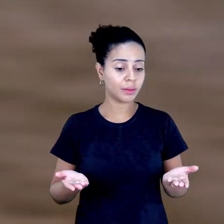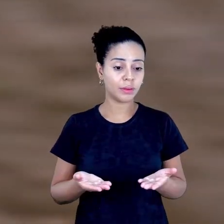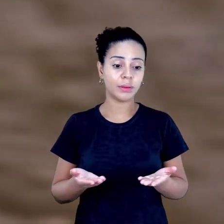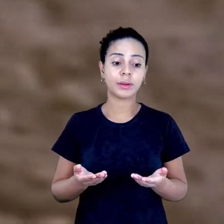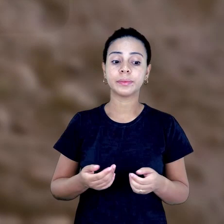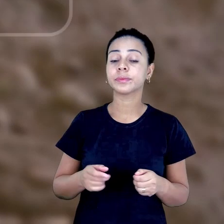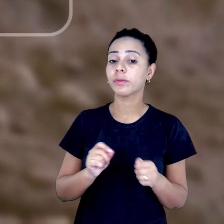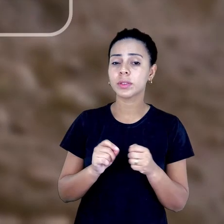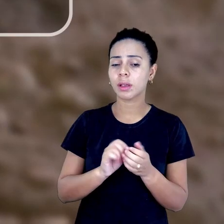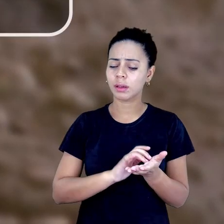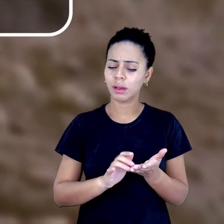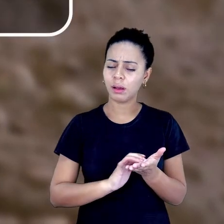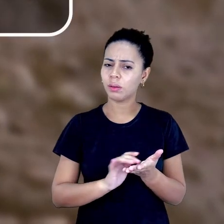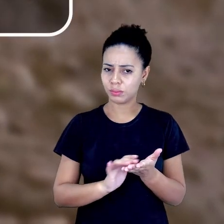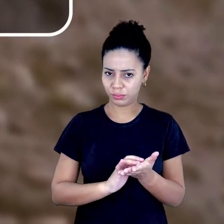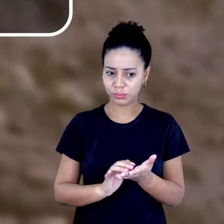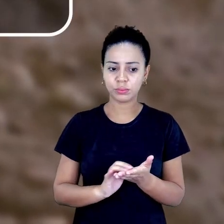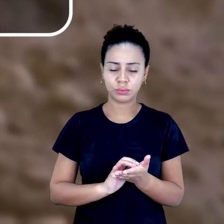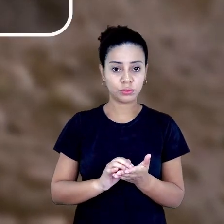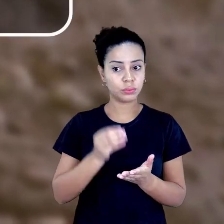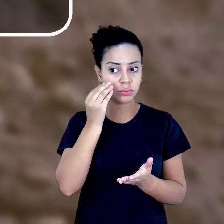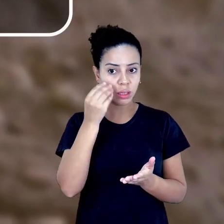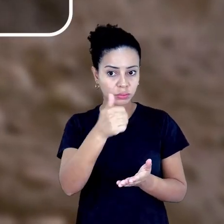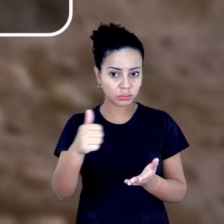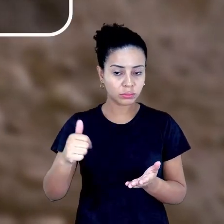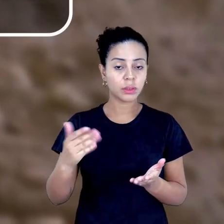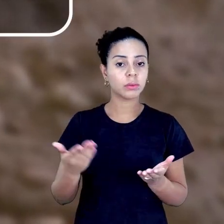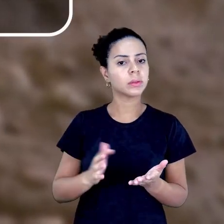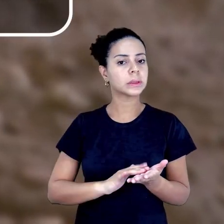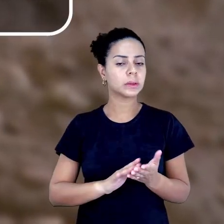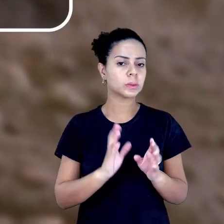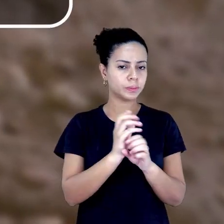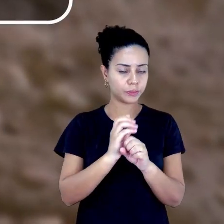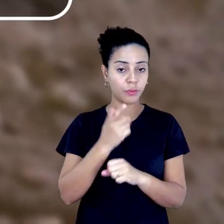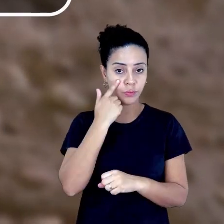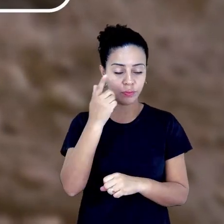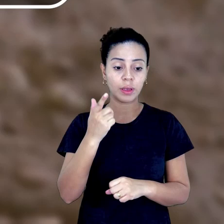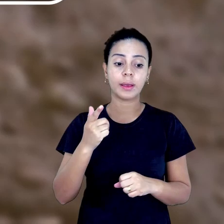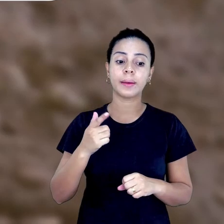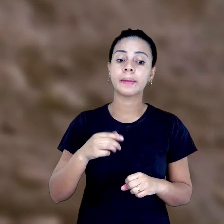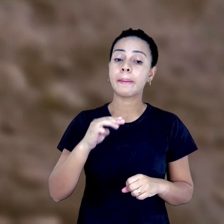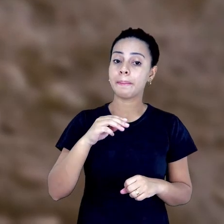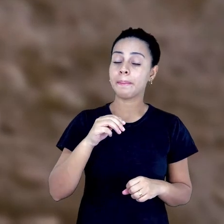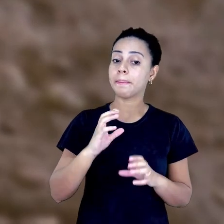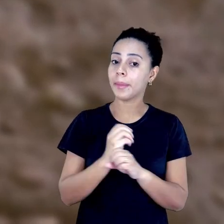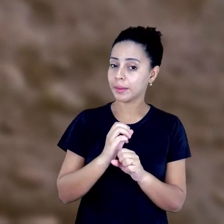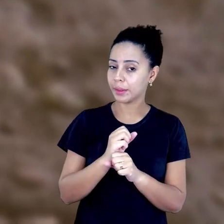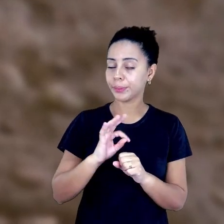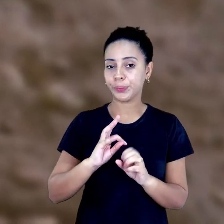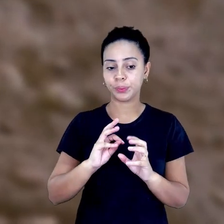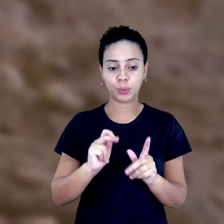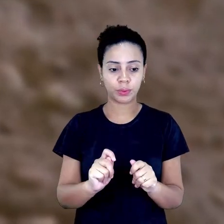Agora, para o desenvolvimento dos resultados do ensaio executado neste vídeo, deve-se calcular a massa total da amostra